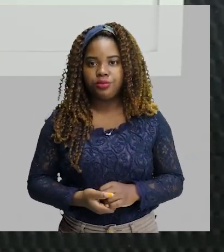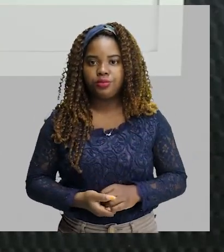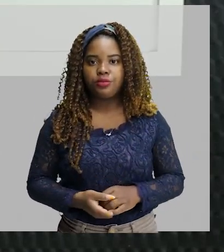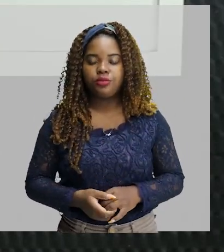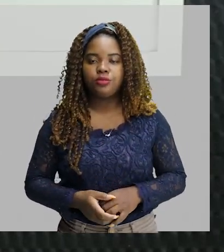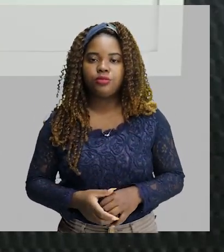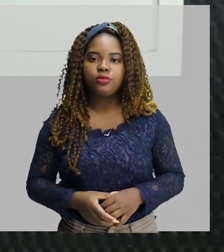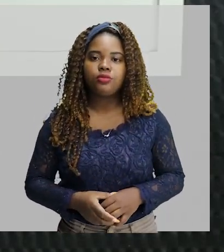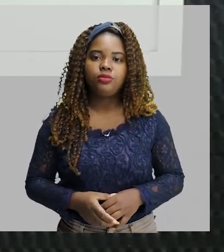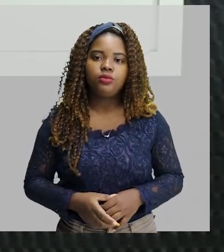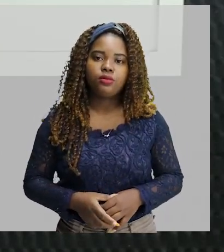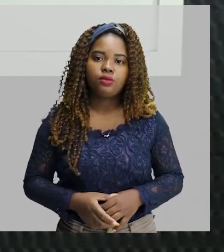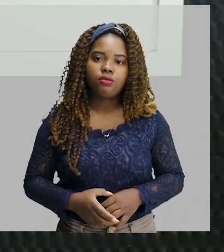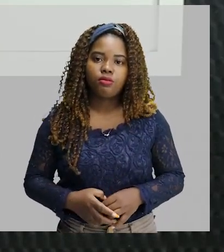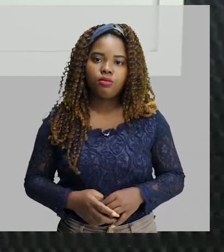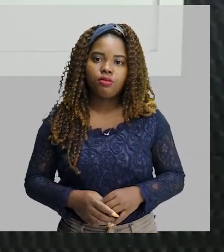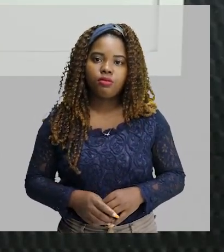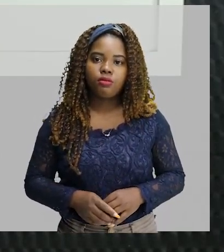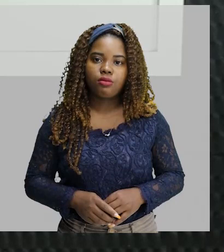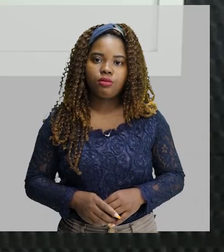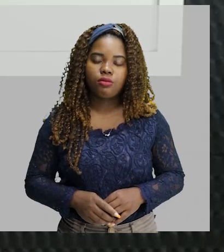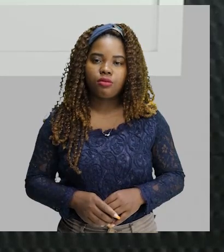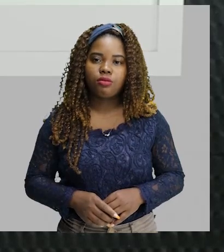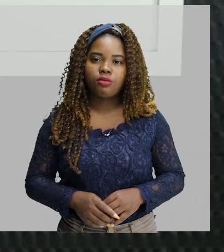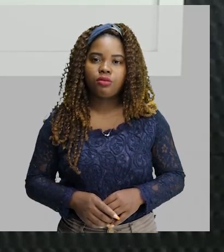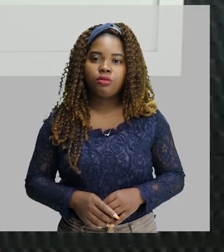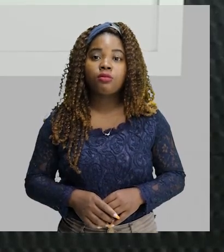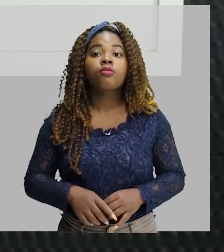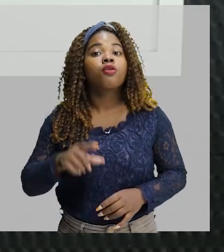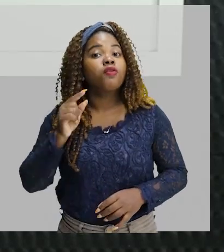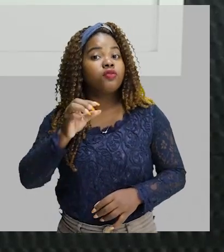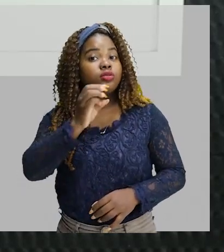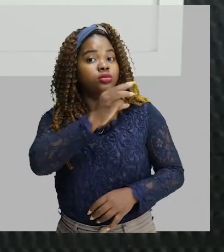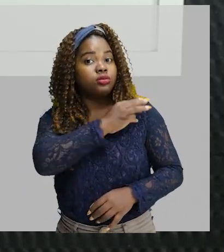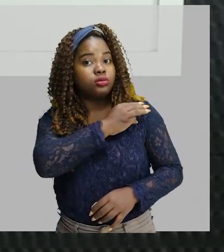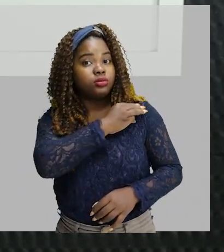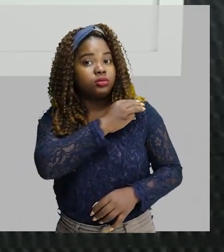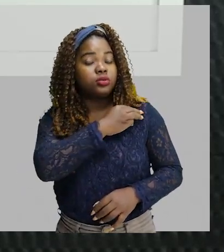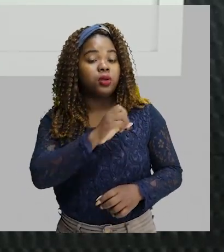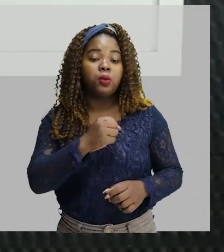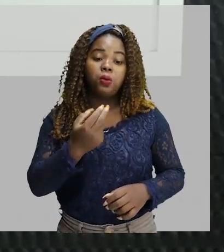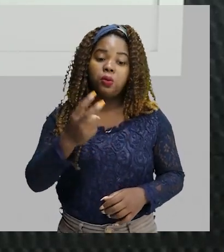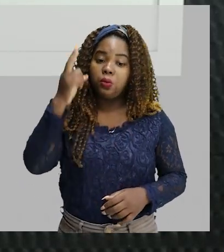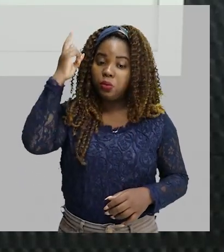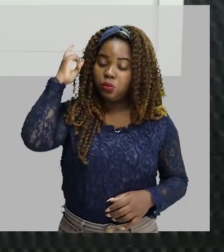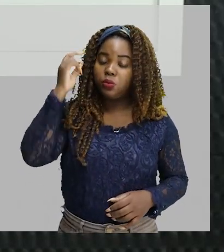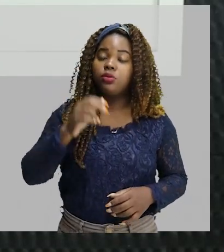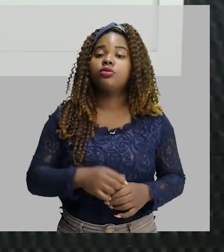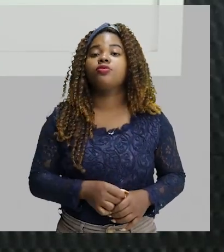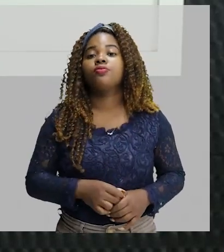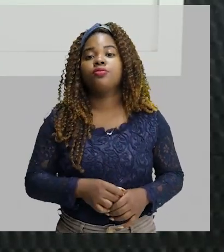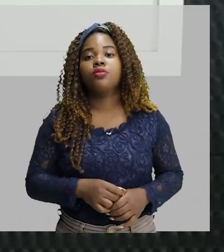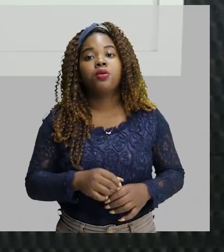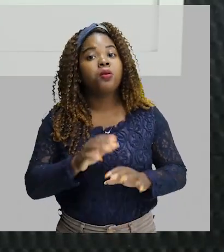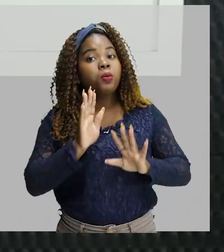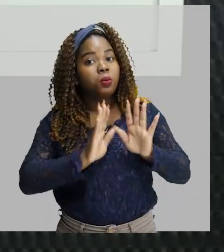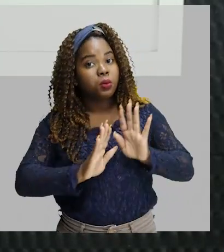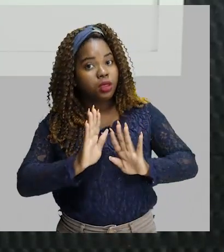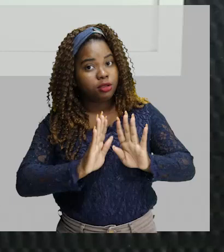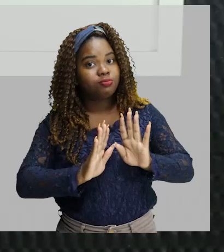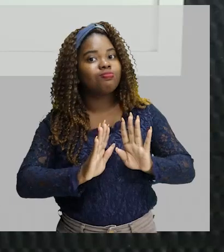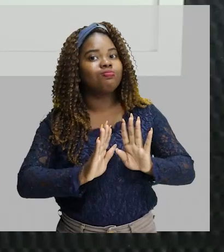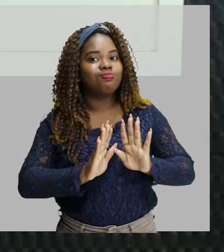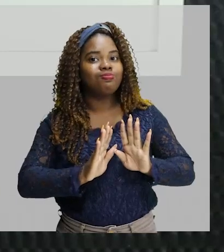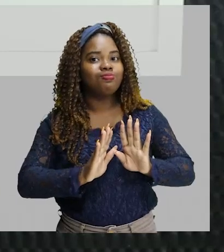pegar a deontologia, você que vai fazer o terceiro ano, você que vai fazer a prova do vestibular, tenha muito cuidado. A